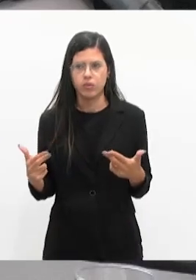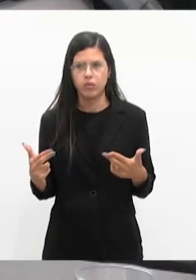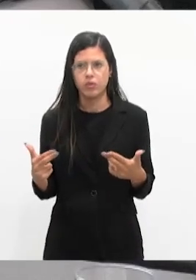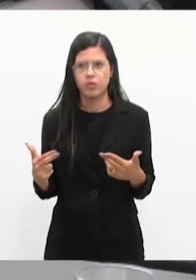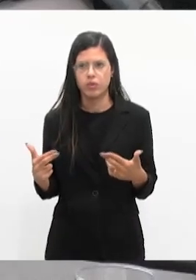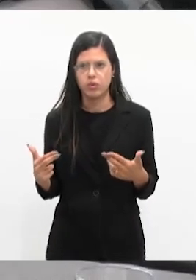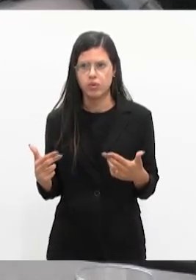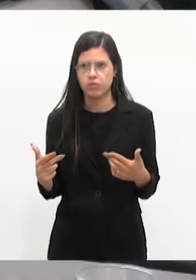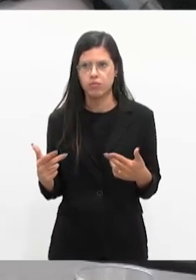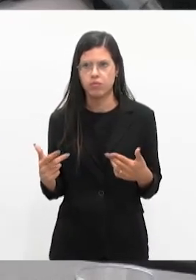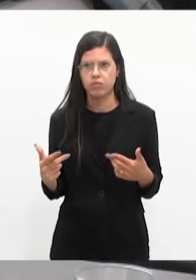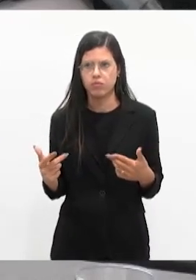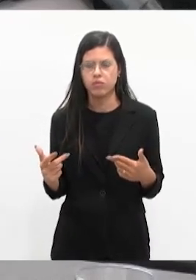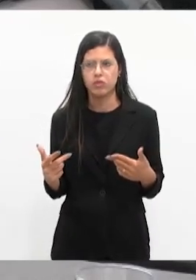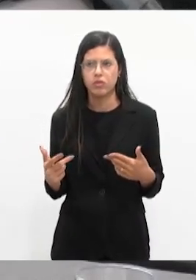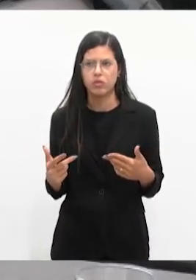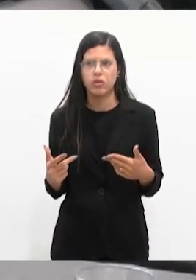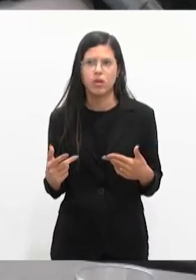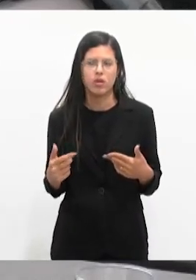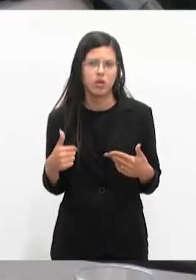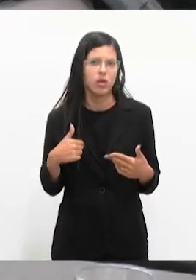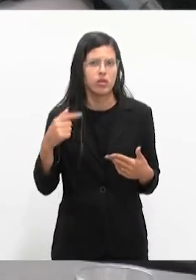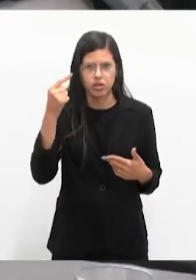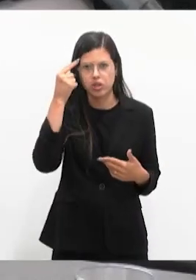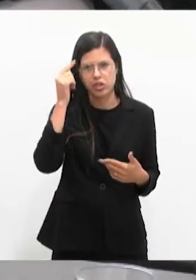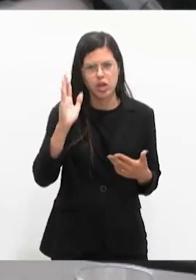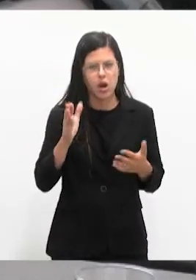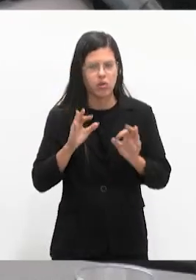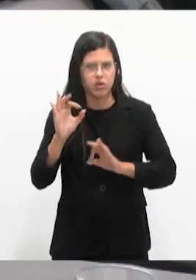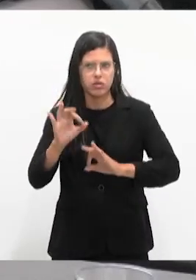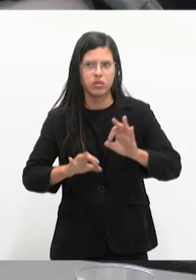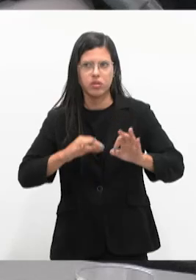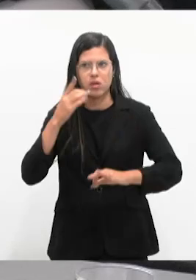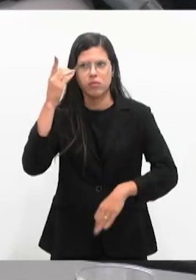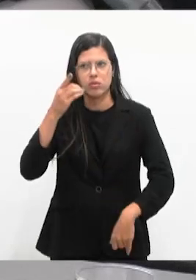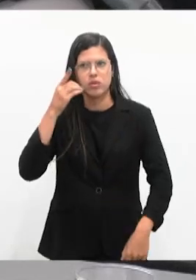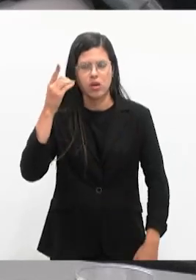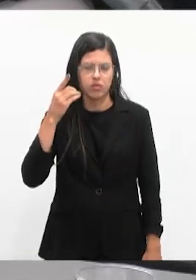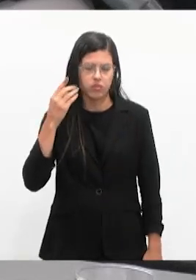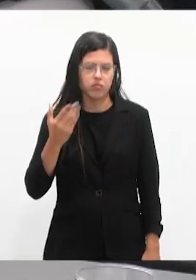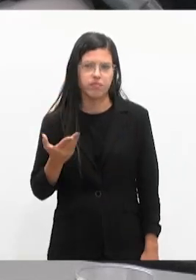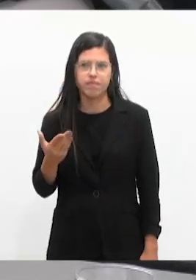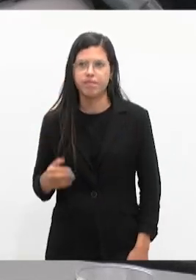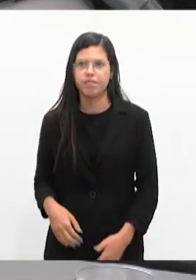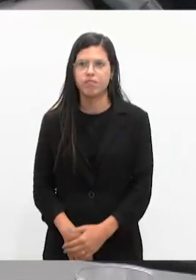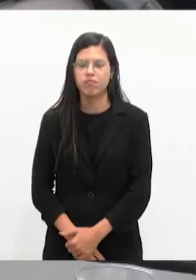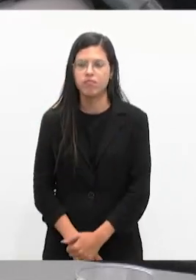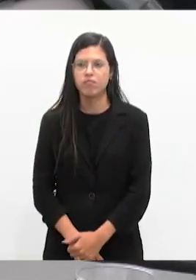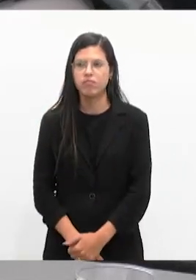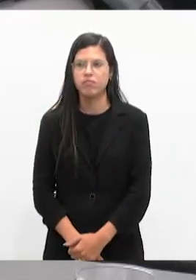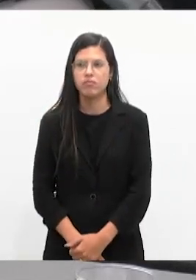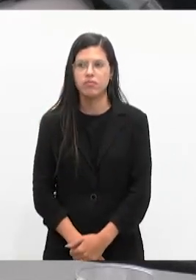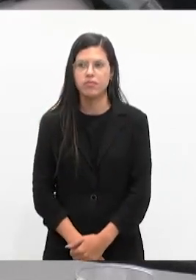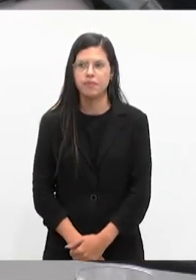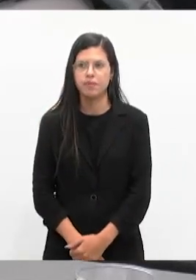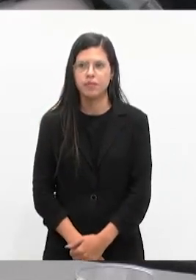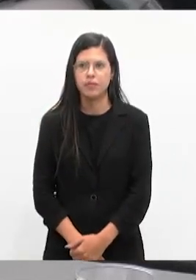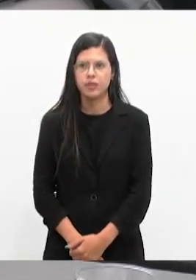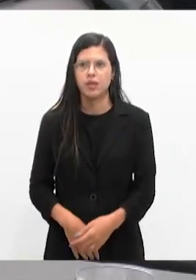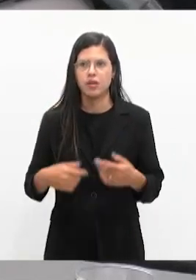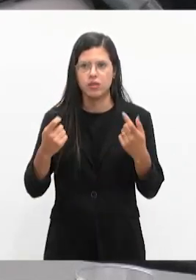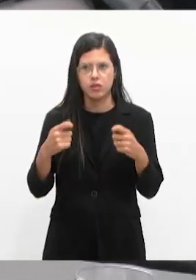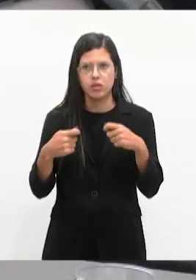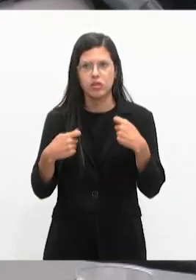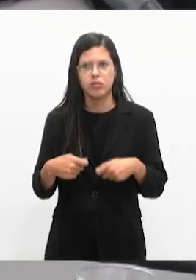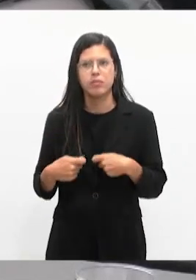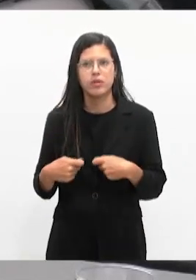nosso radar, deputado Mink, deputado Luiz Paulo e demais deputados, que era uma questão que a gente realmente precisa